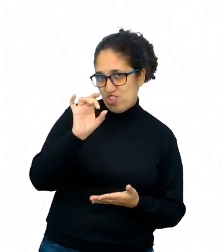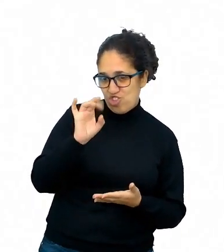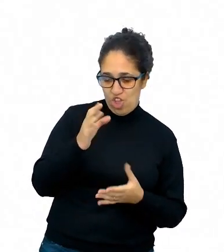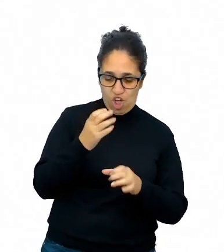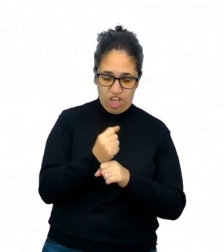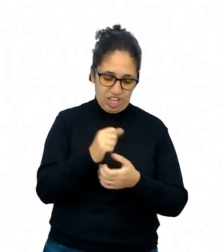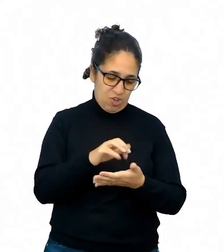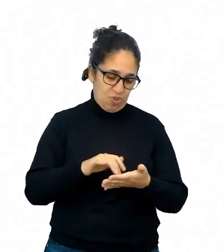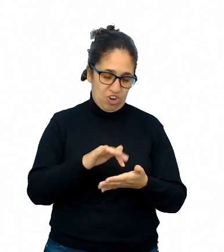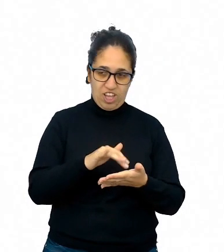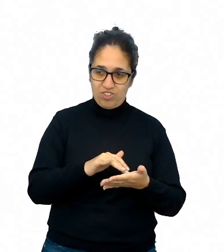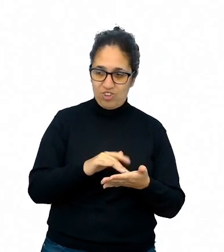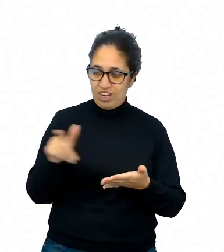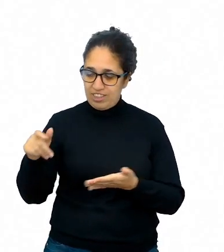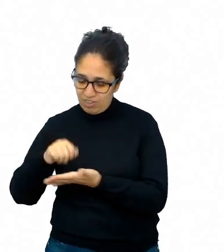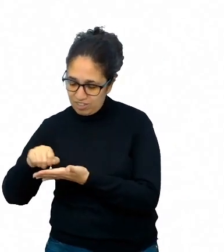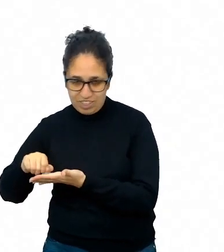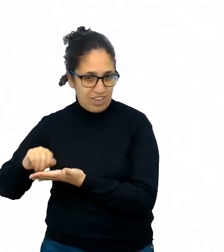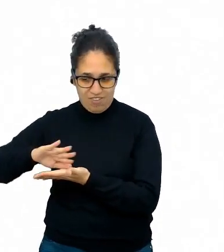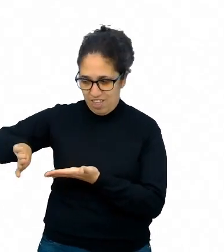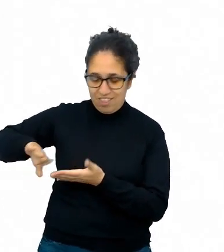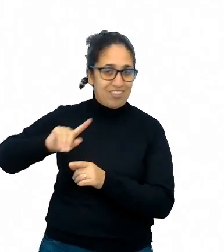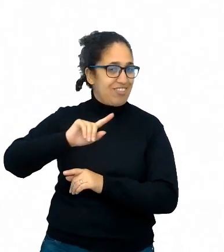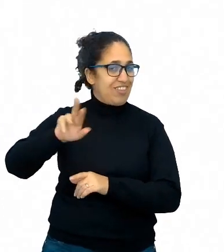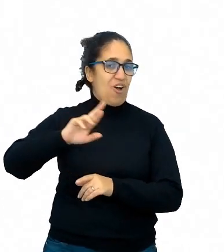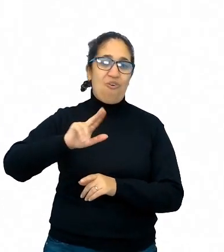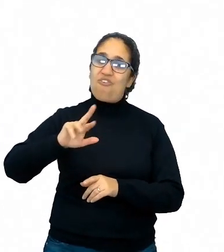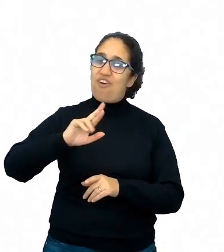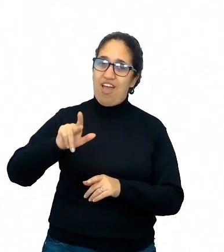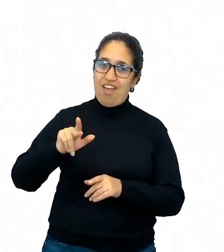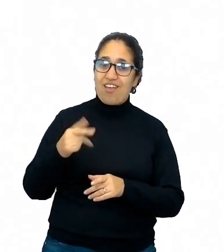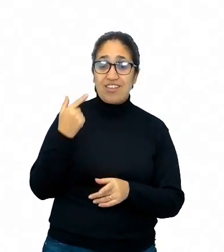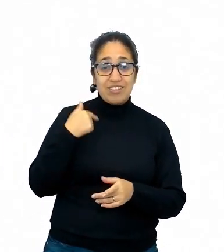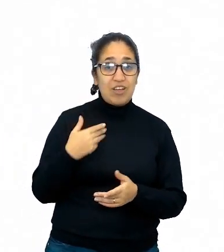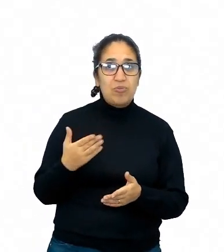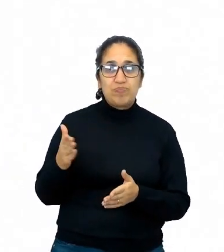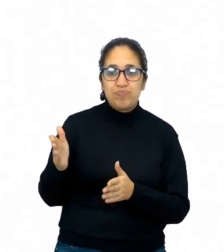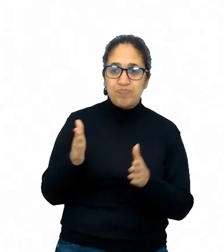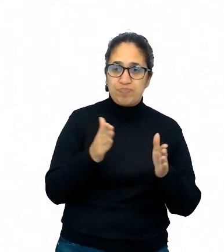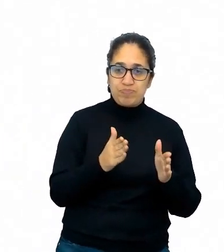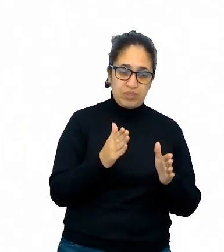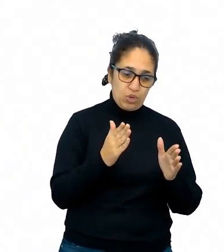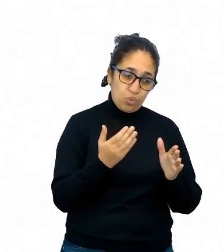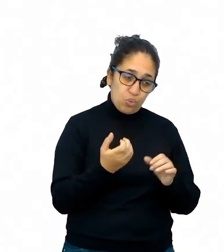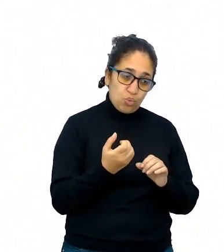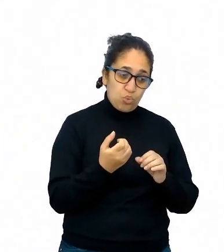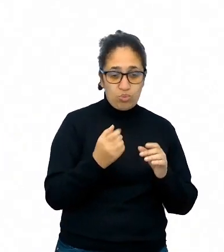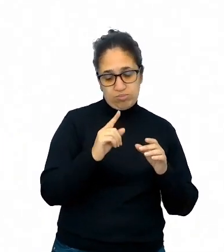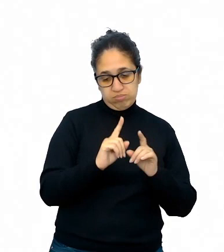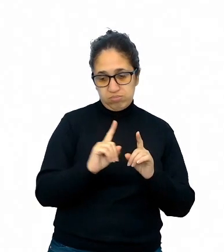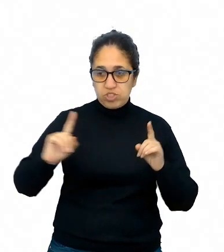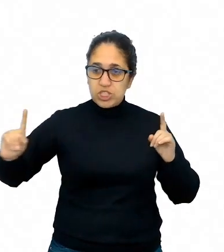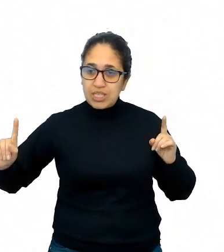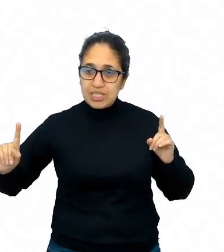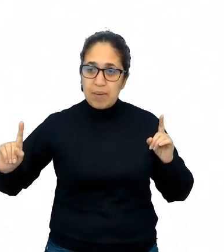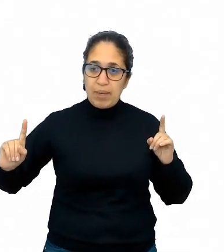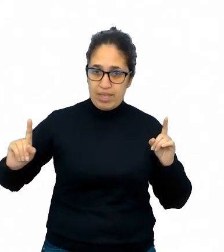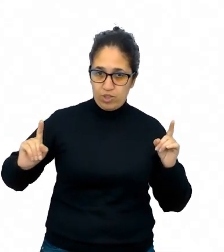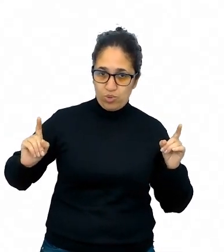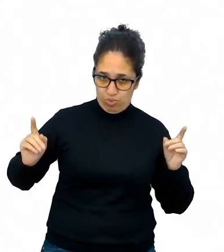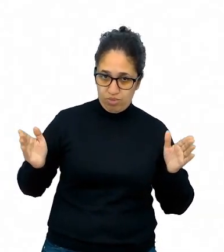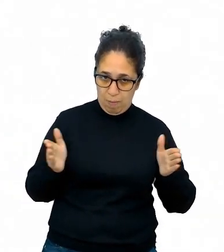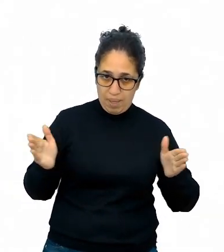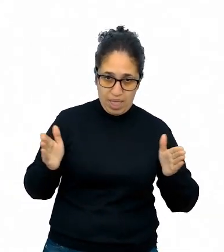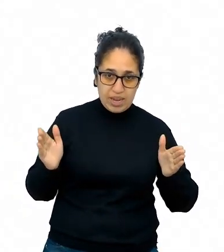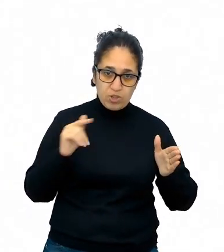computador como que o computador foi importante, né, naquele momento do distanciamento, né, mostrar a importância, né,